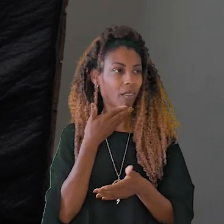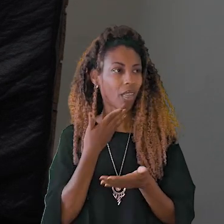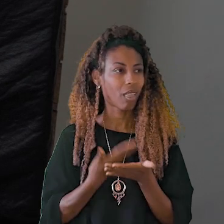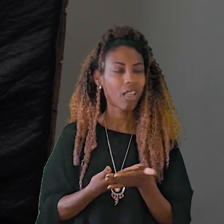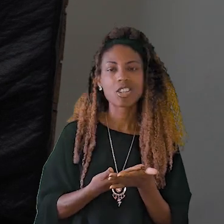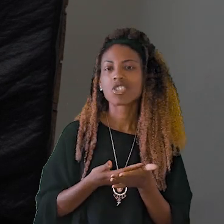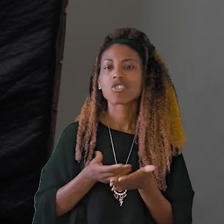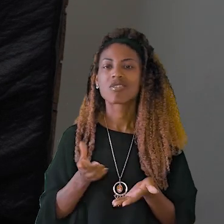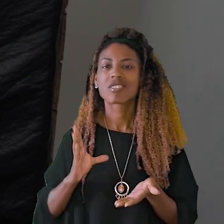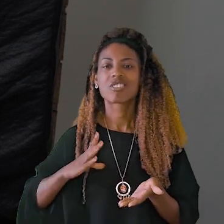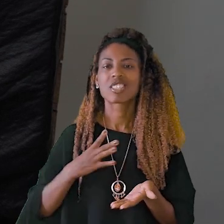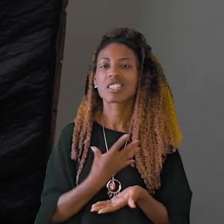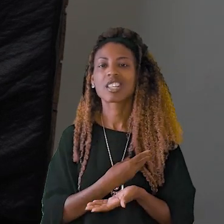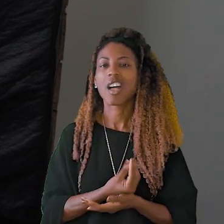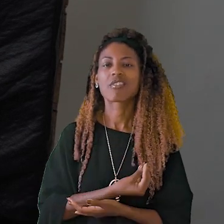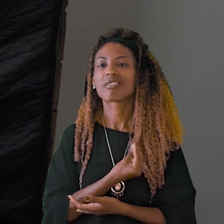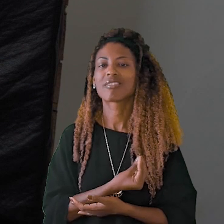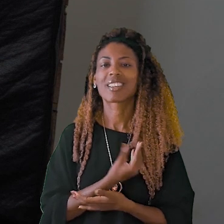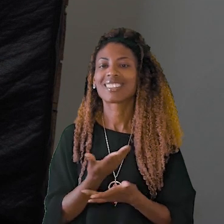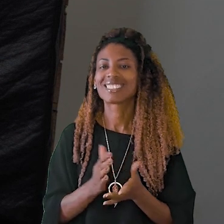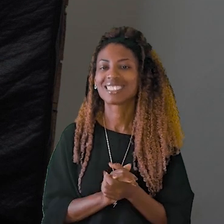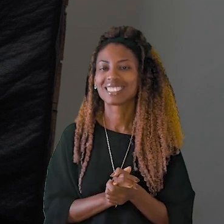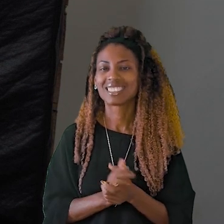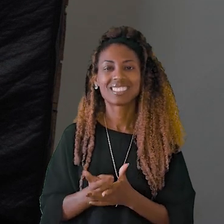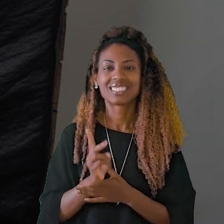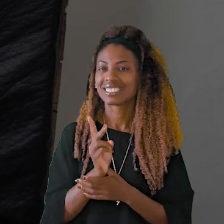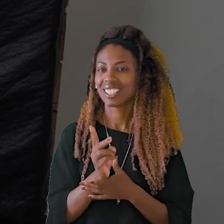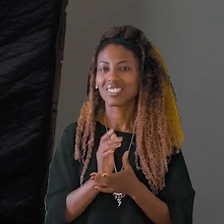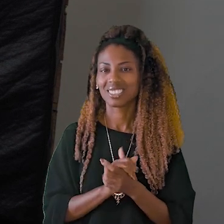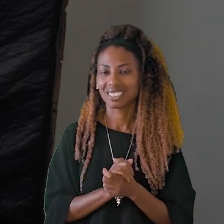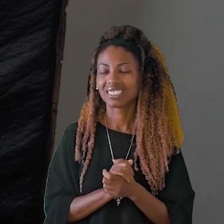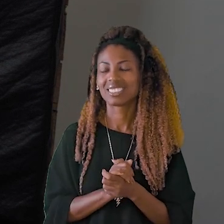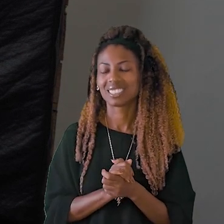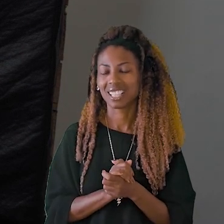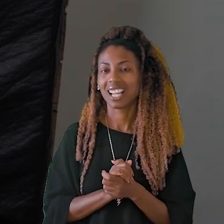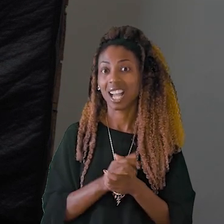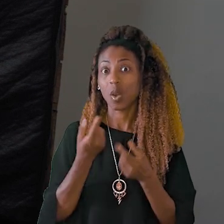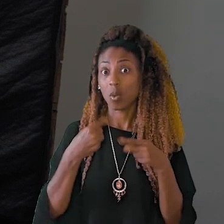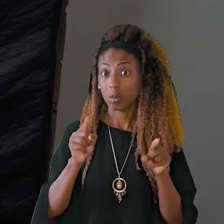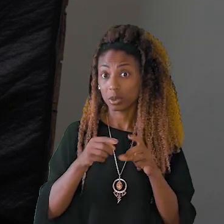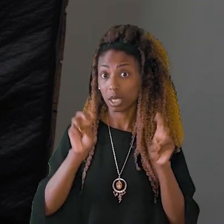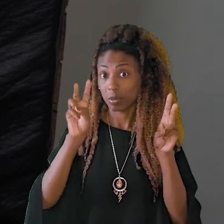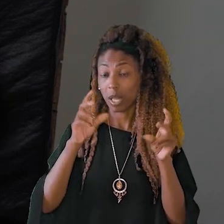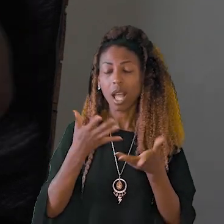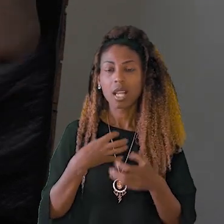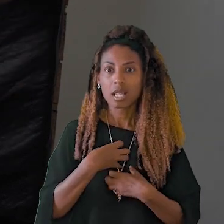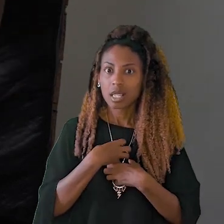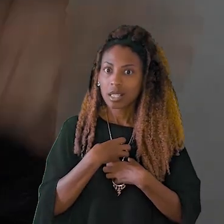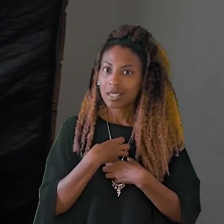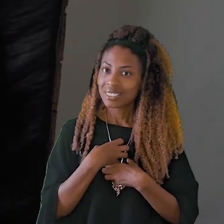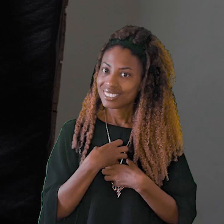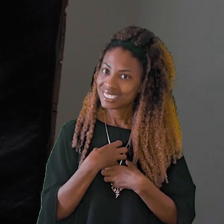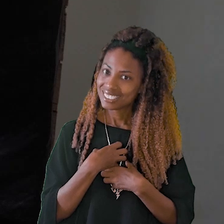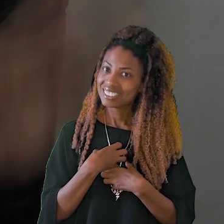dançando. Tem uma vontade de viver, eu tava vivendo ali, né? E todas as vezes que eu dançava Crazy Love, que é uma música muito específica dela, eu me sentia muito sobre